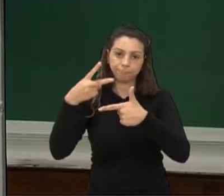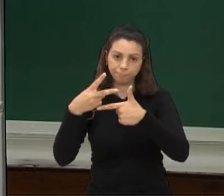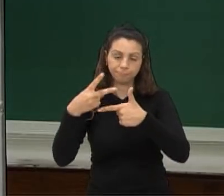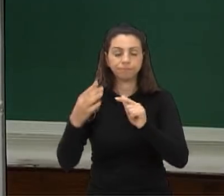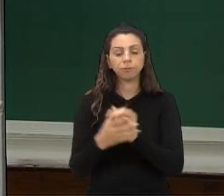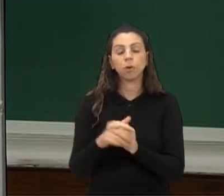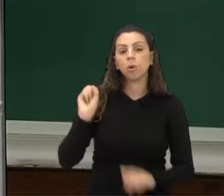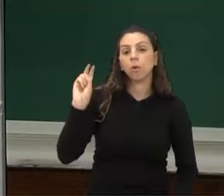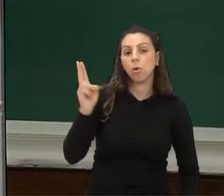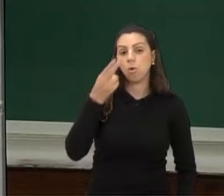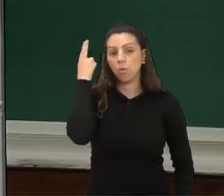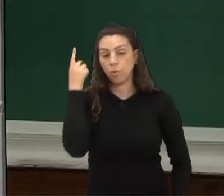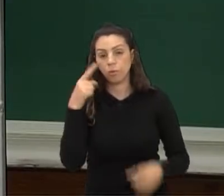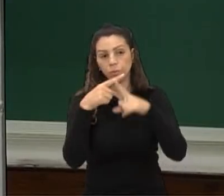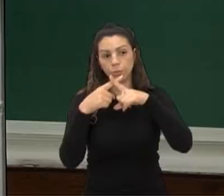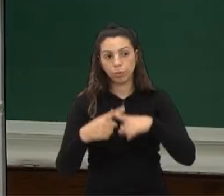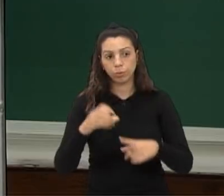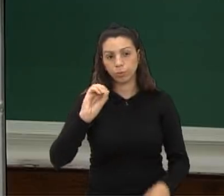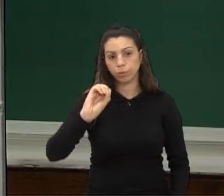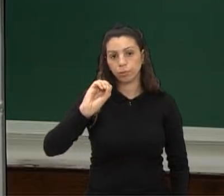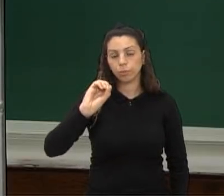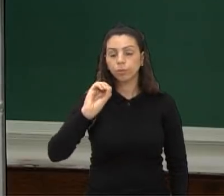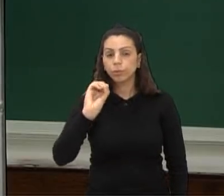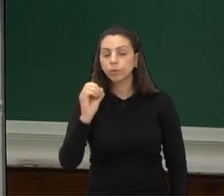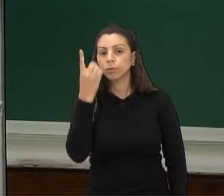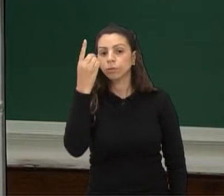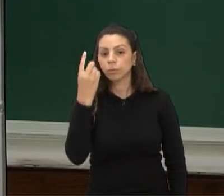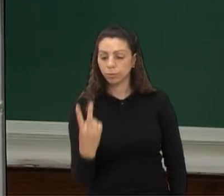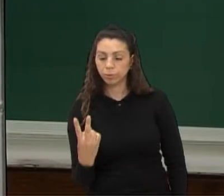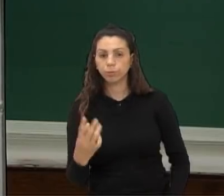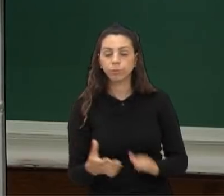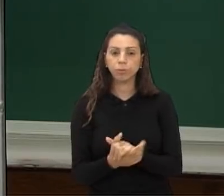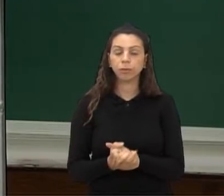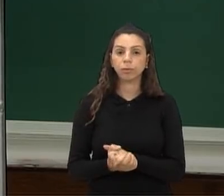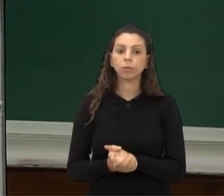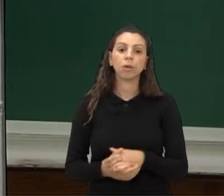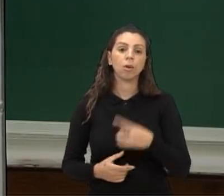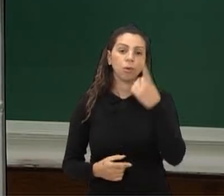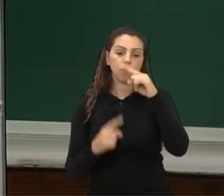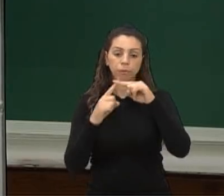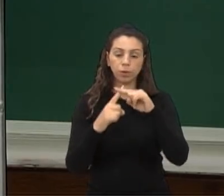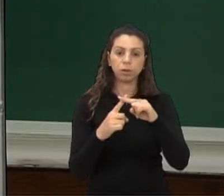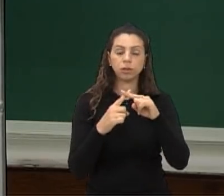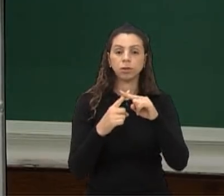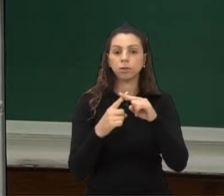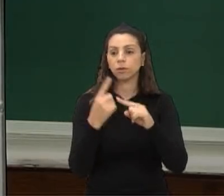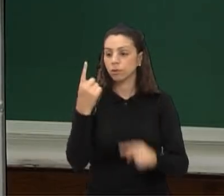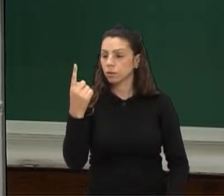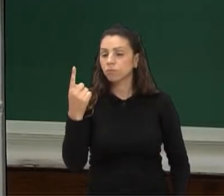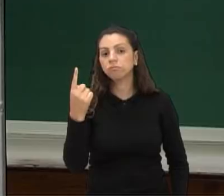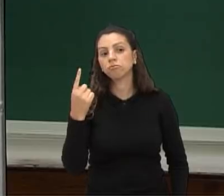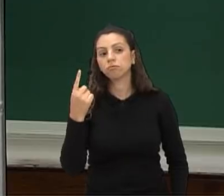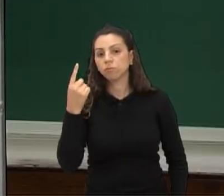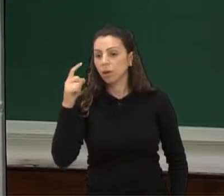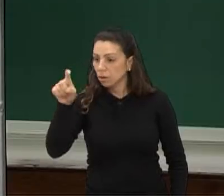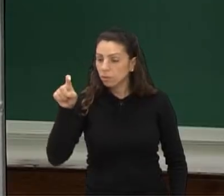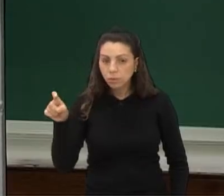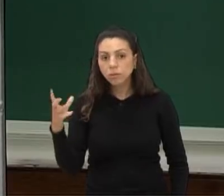que ela andou, né? O que é metade? Quando eu quero descobrir a metade de algo, eu divido esse valor